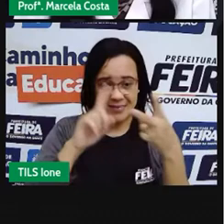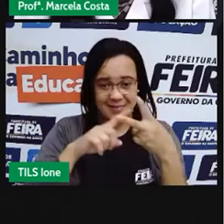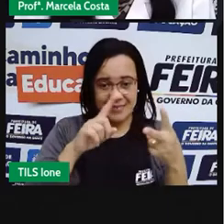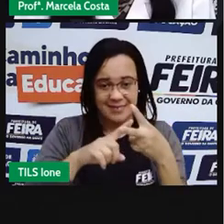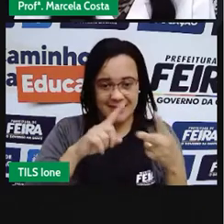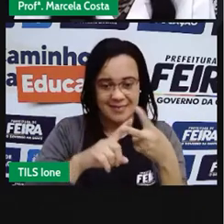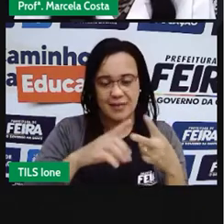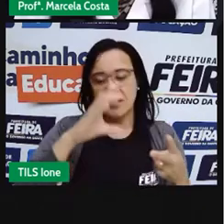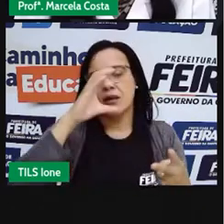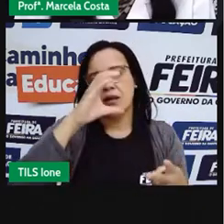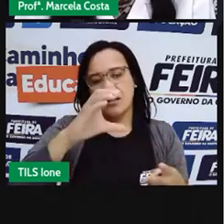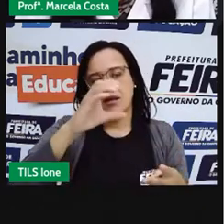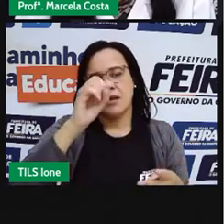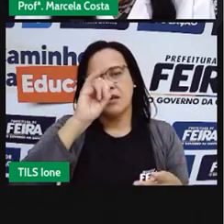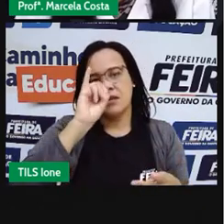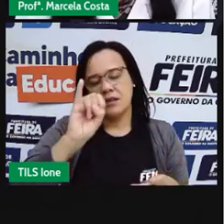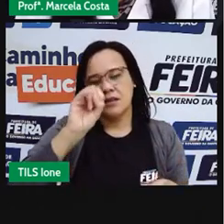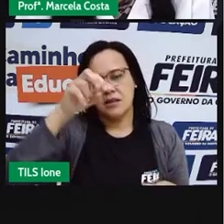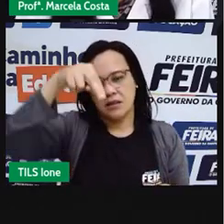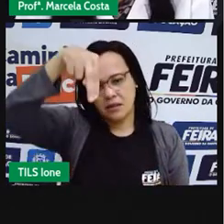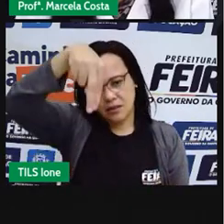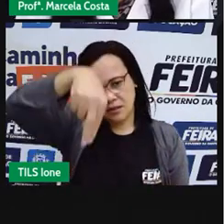Tem a Cinderela,